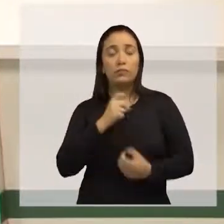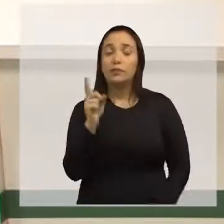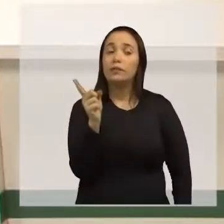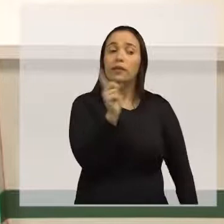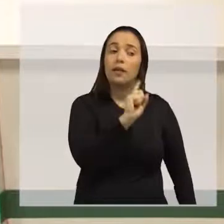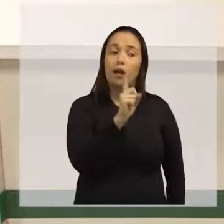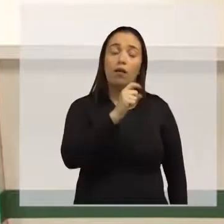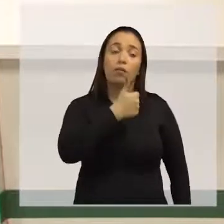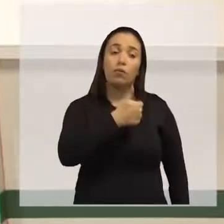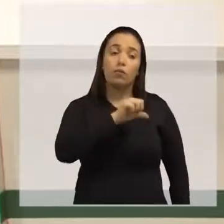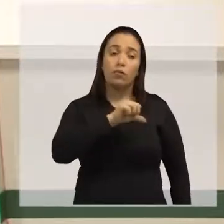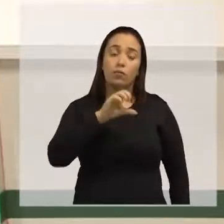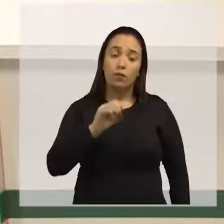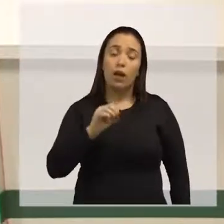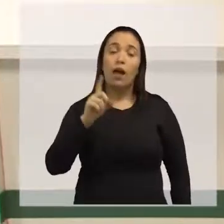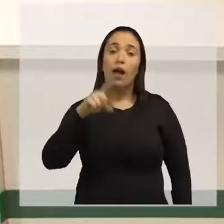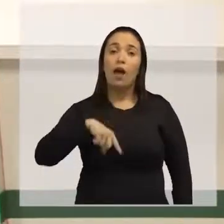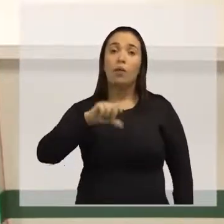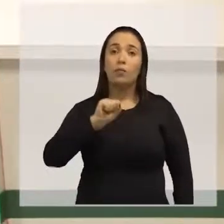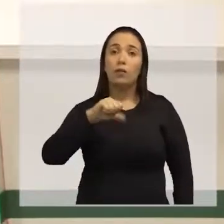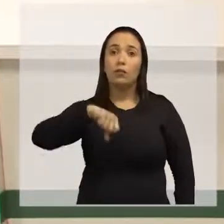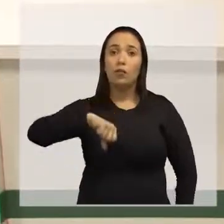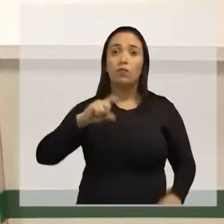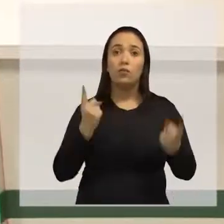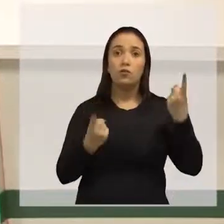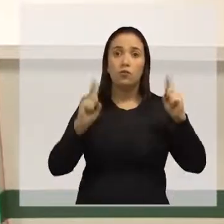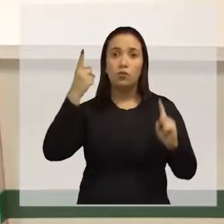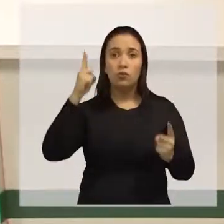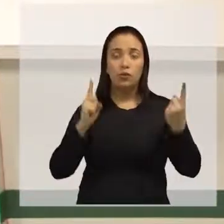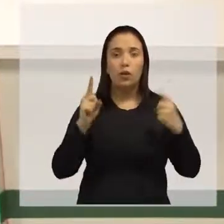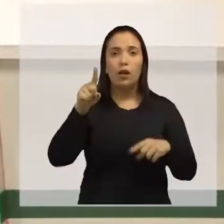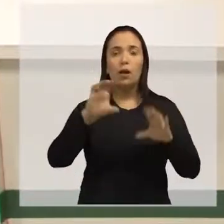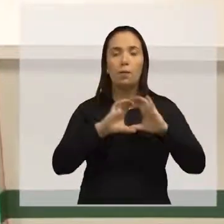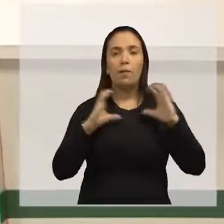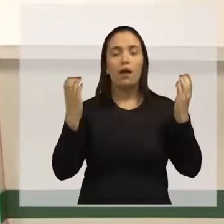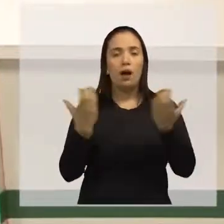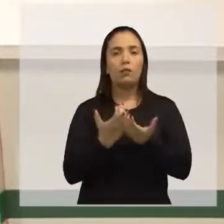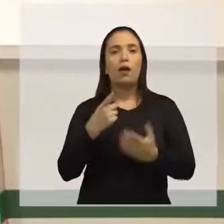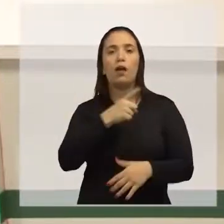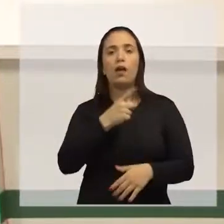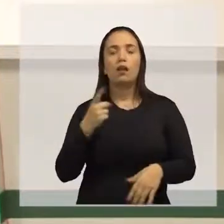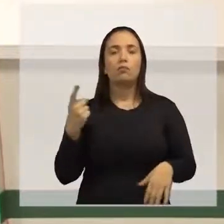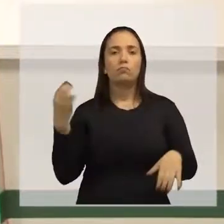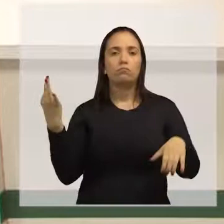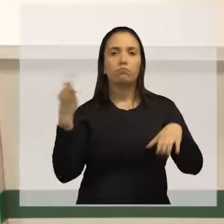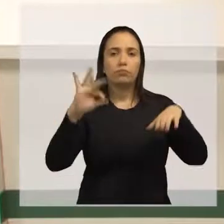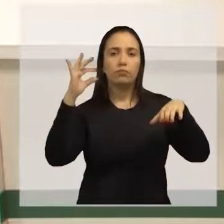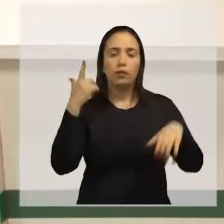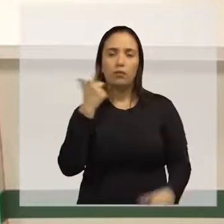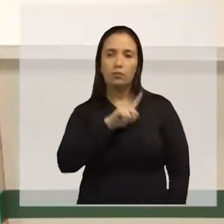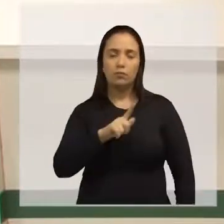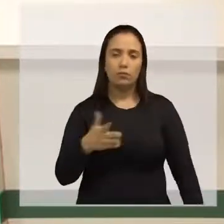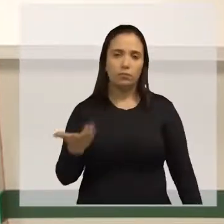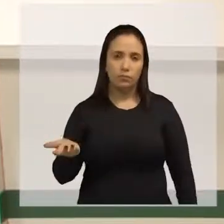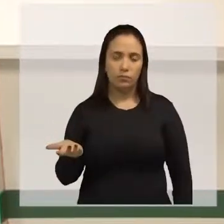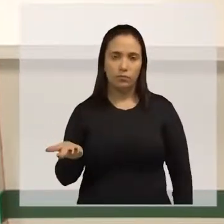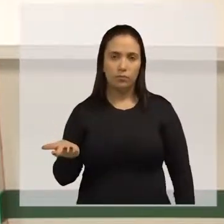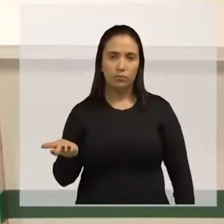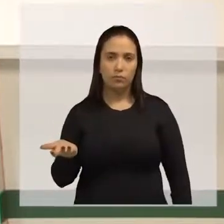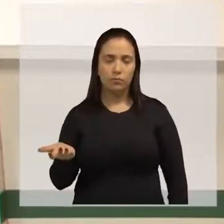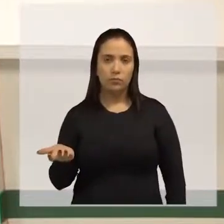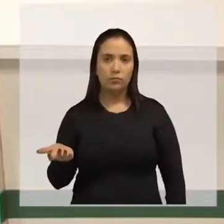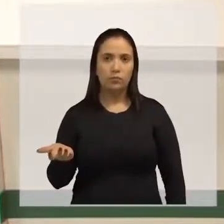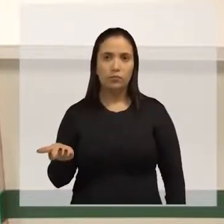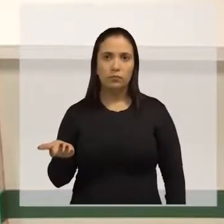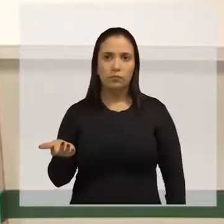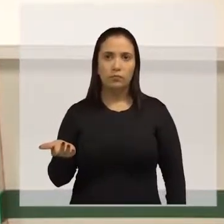que em 89, contra o Chile, no Maracanã, foi ele que nos levou para a final. Mas tem uma mágoa aí que não levaram o Romário. Qual foi a